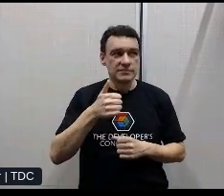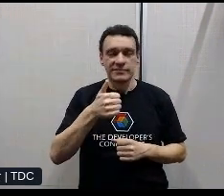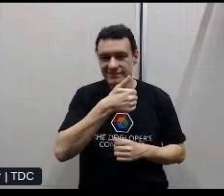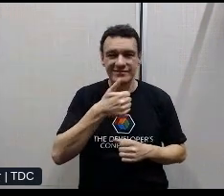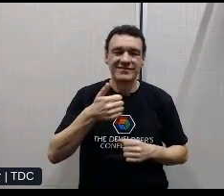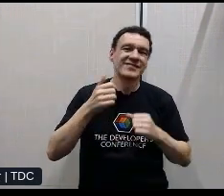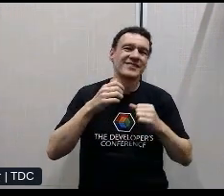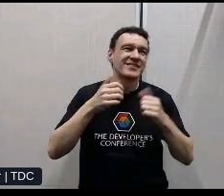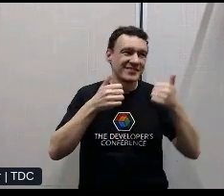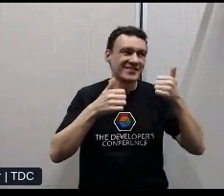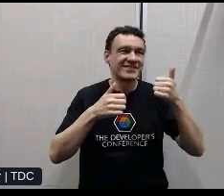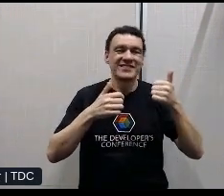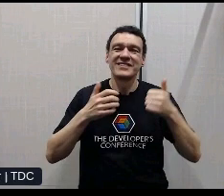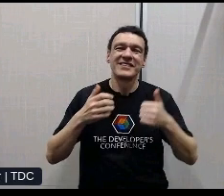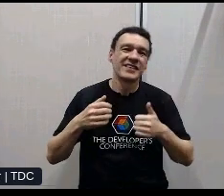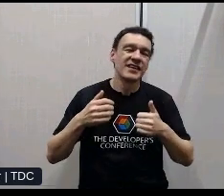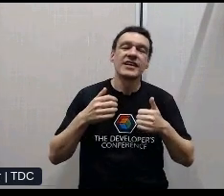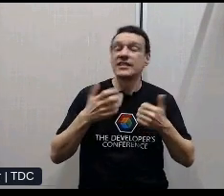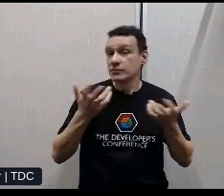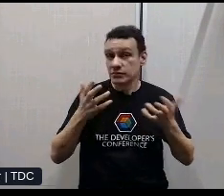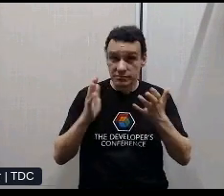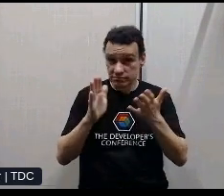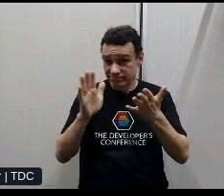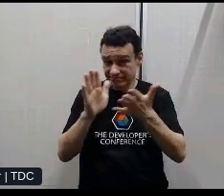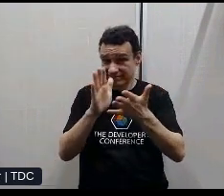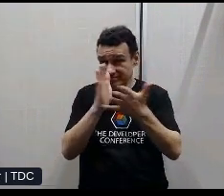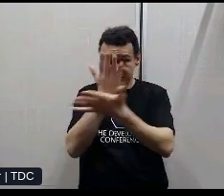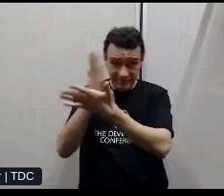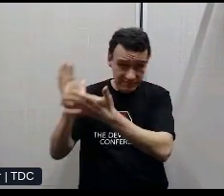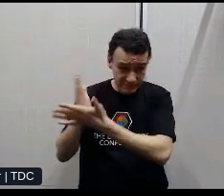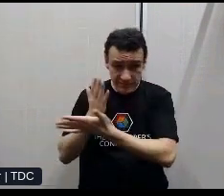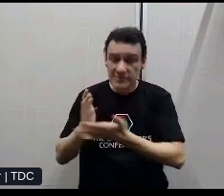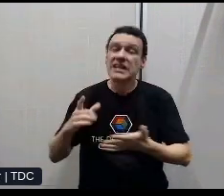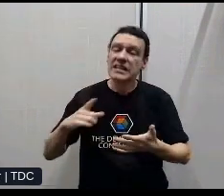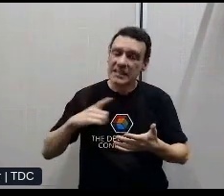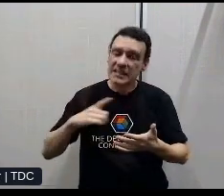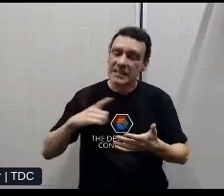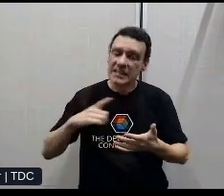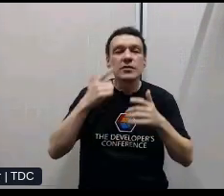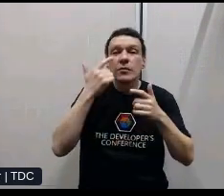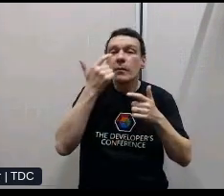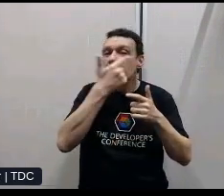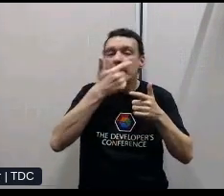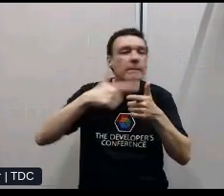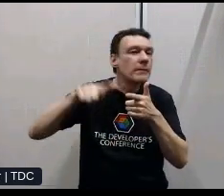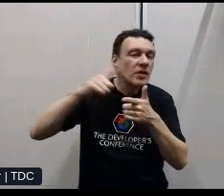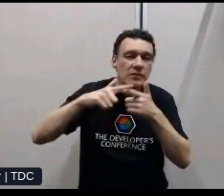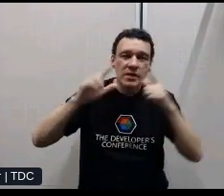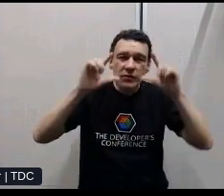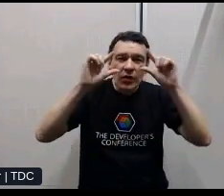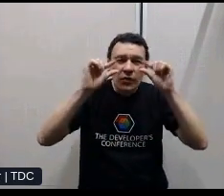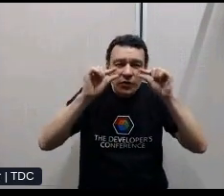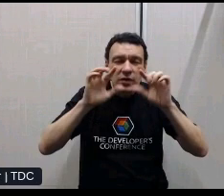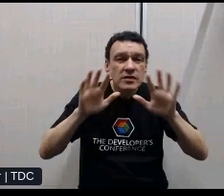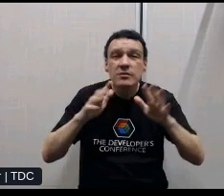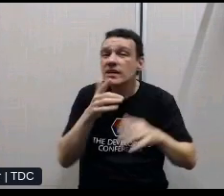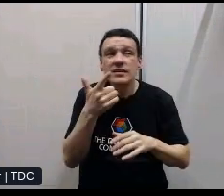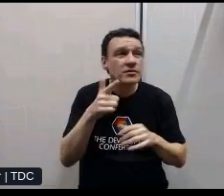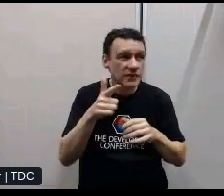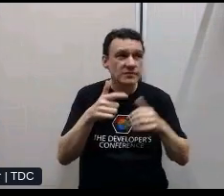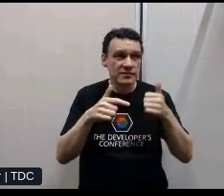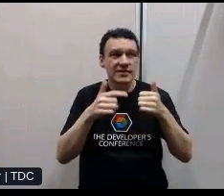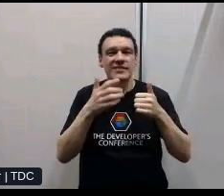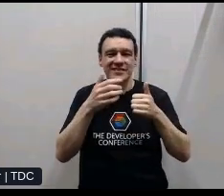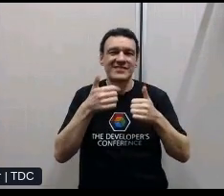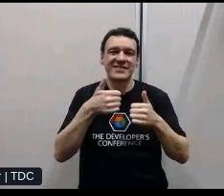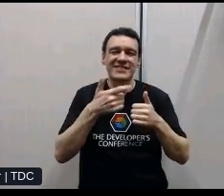e não têm acesso a produto de assistência para baixa visão. Então, isso já mostra e já confirma o que a gente disse. Usando o